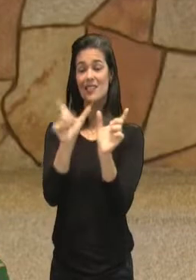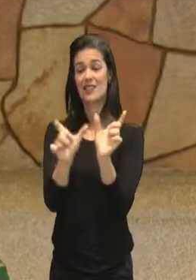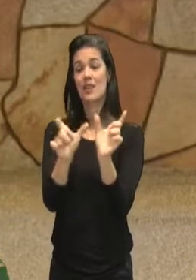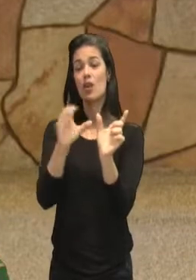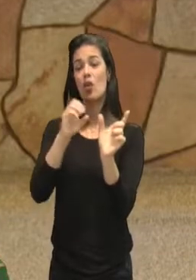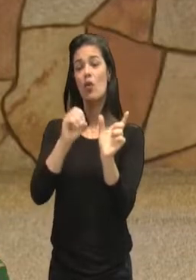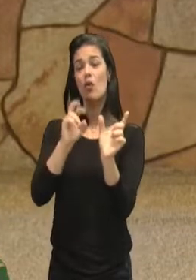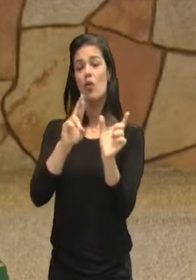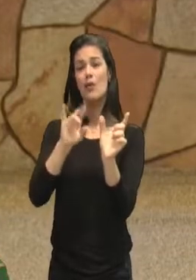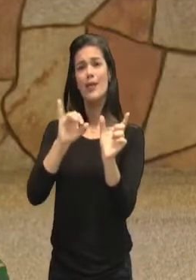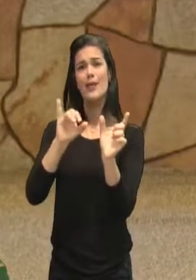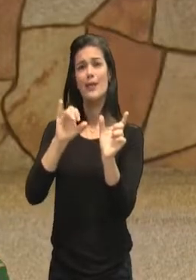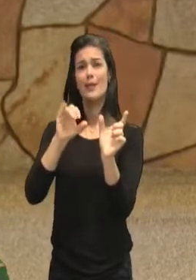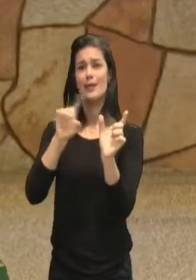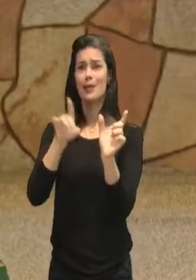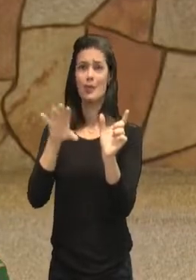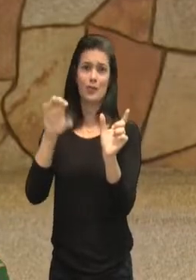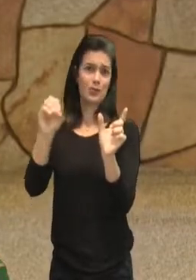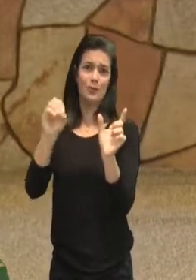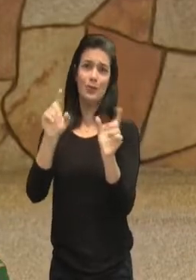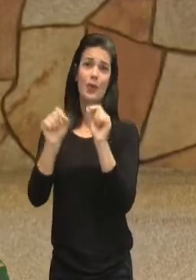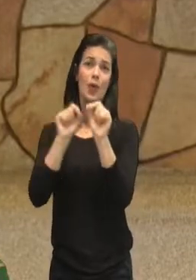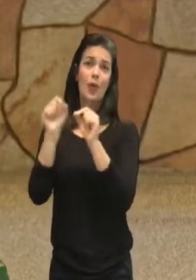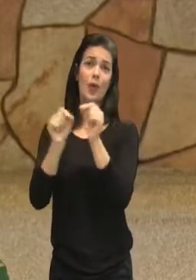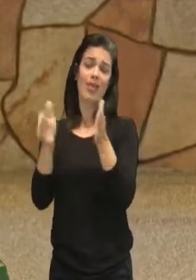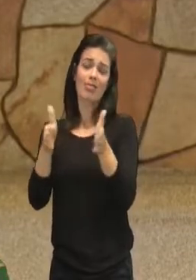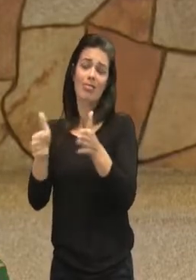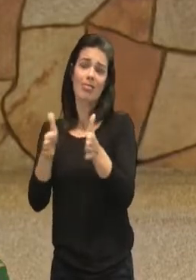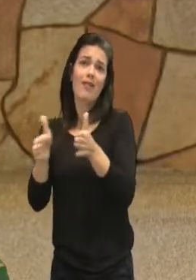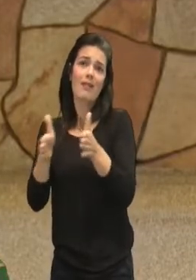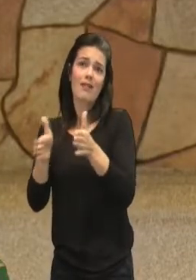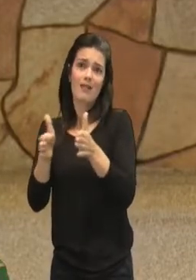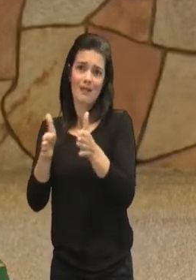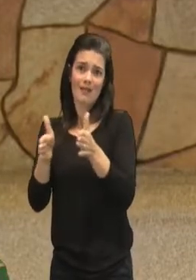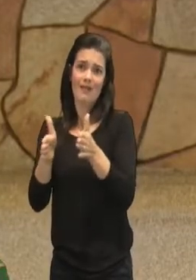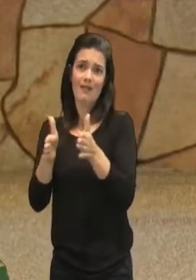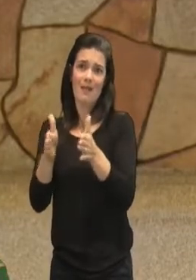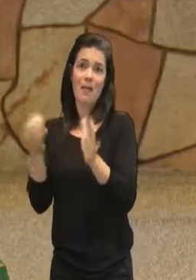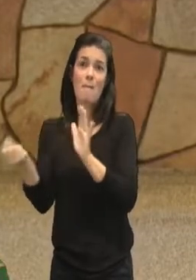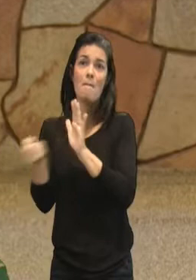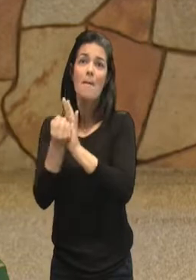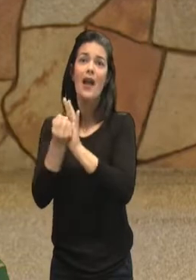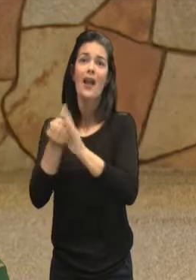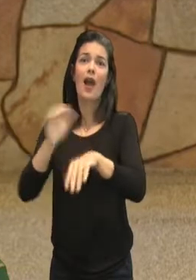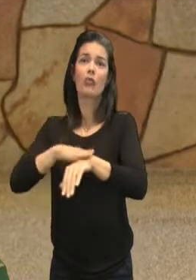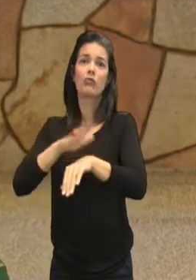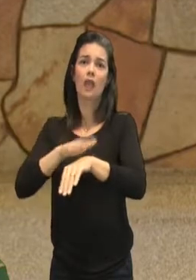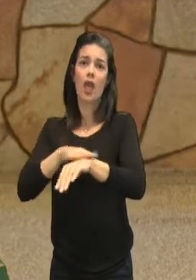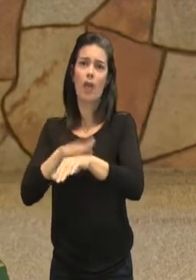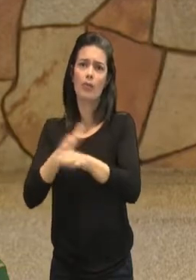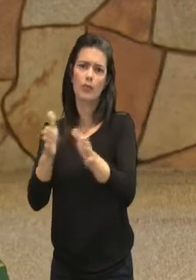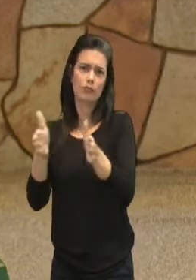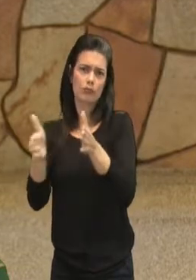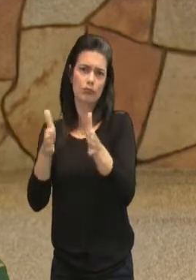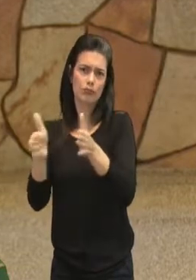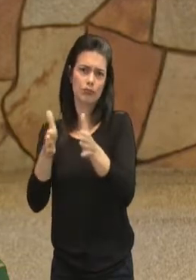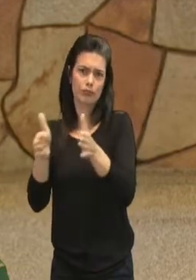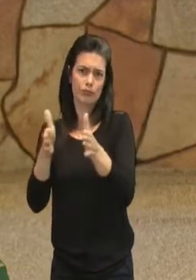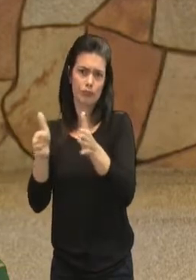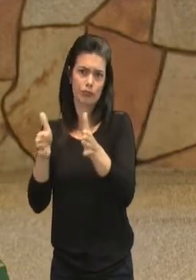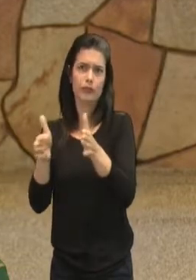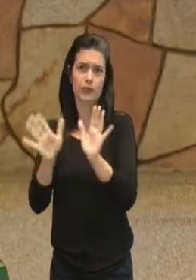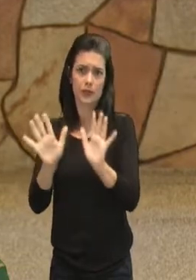significa definir, delimitar, designar, marcar fronteiras, marcar